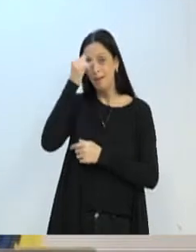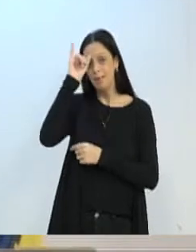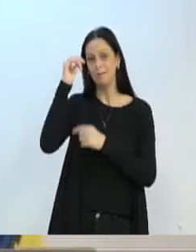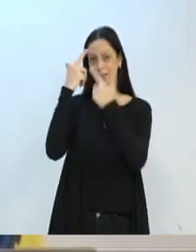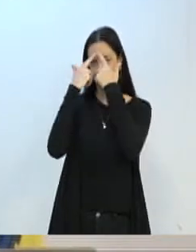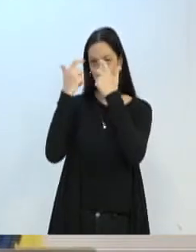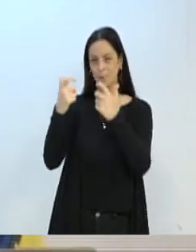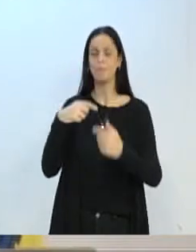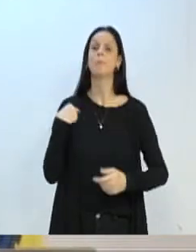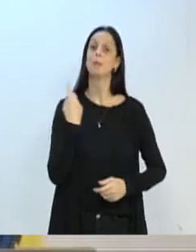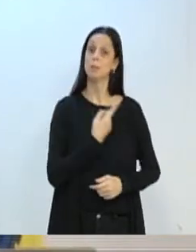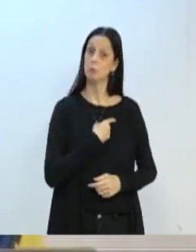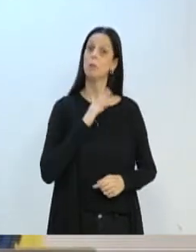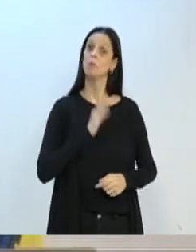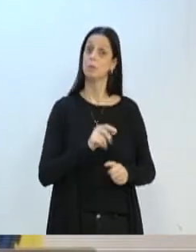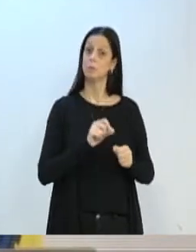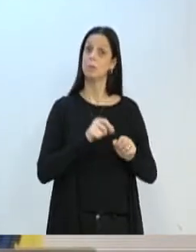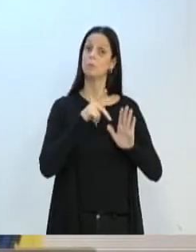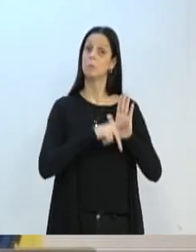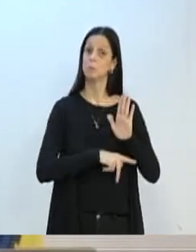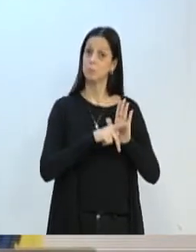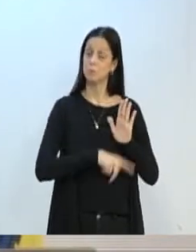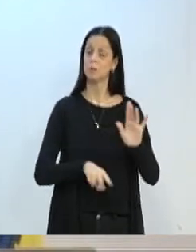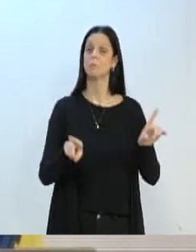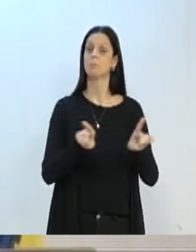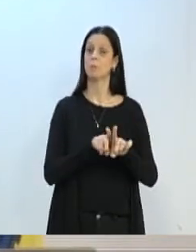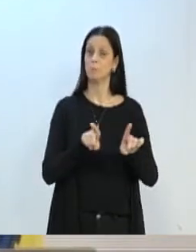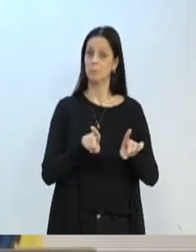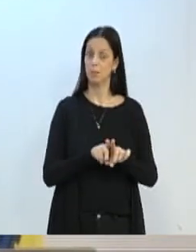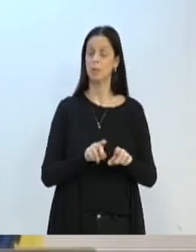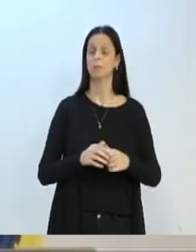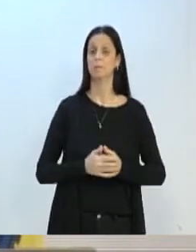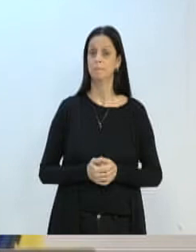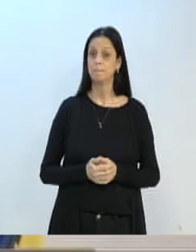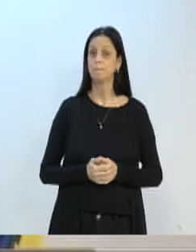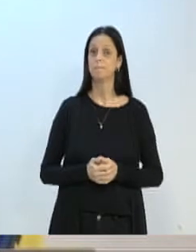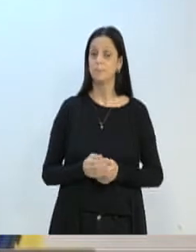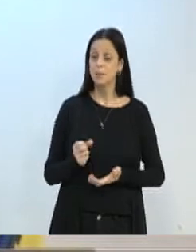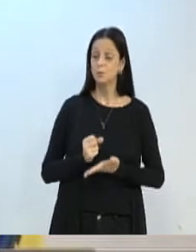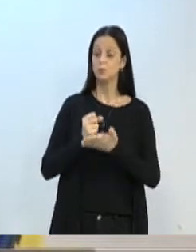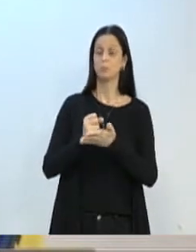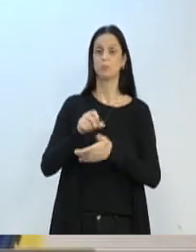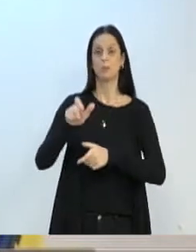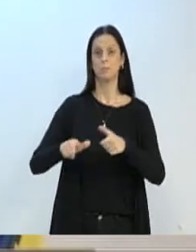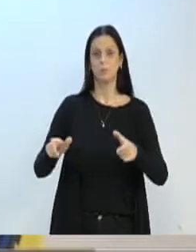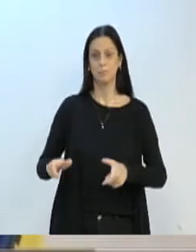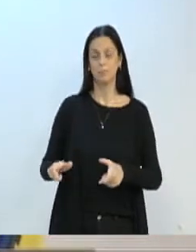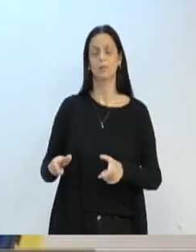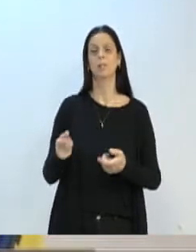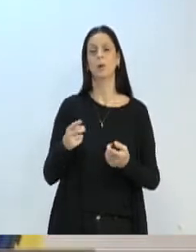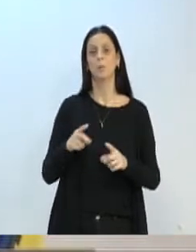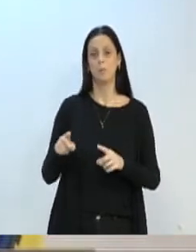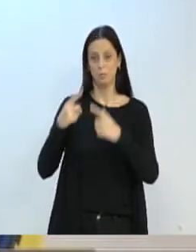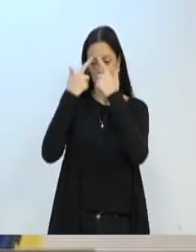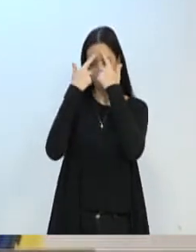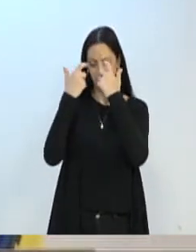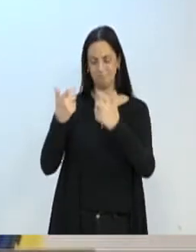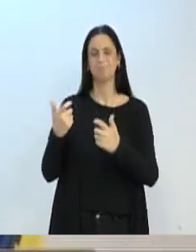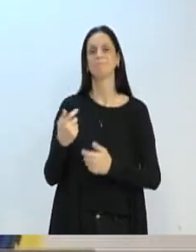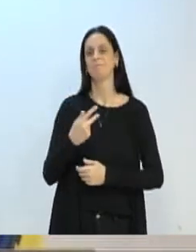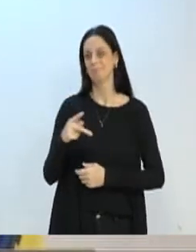de fazer alguns projetos que foram de encontro a luta contra a violência da mulher e fizemos